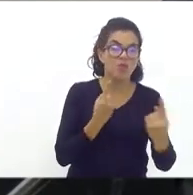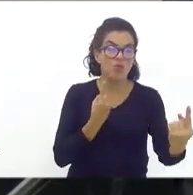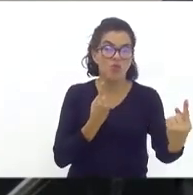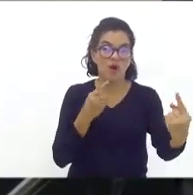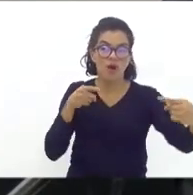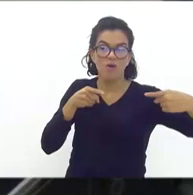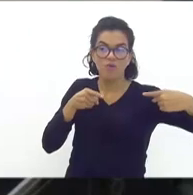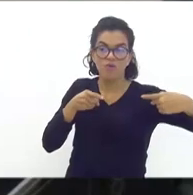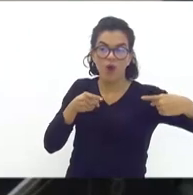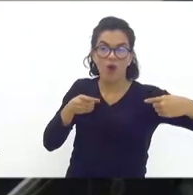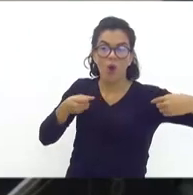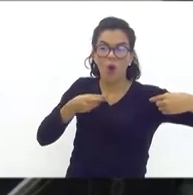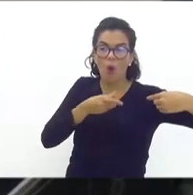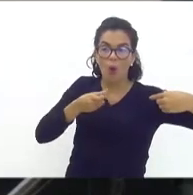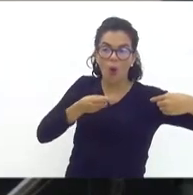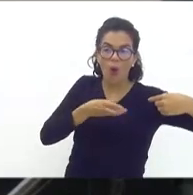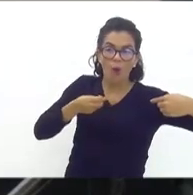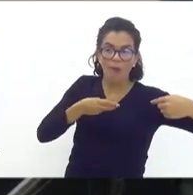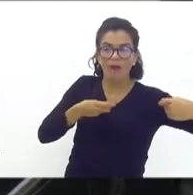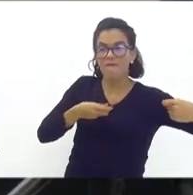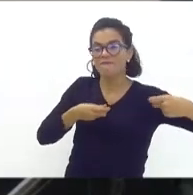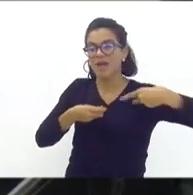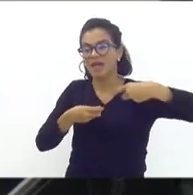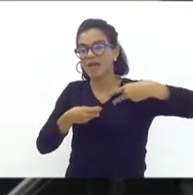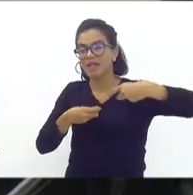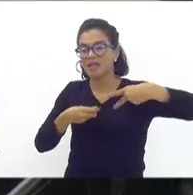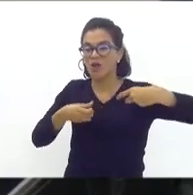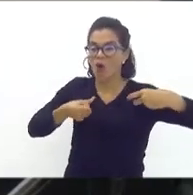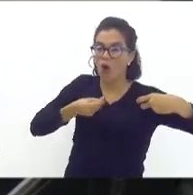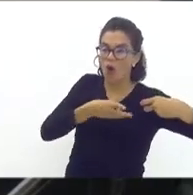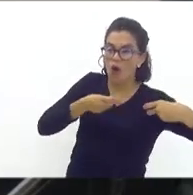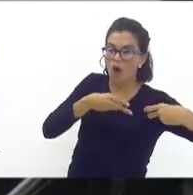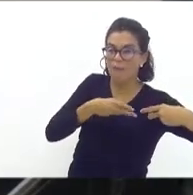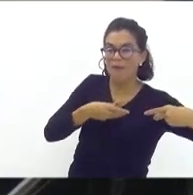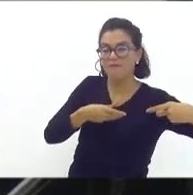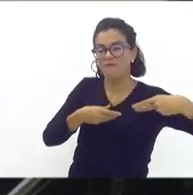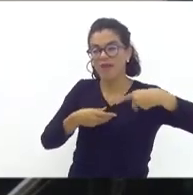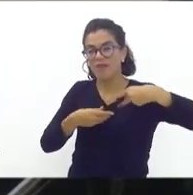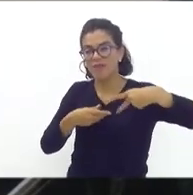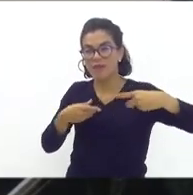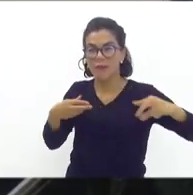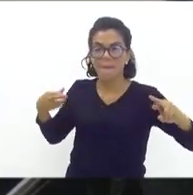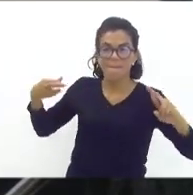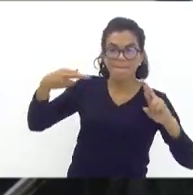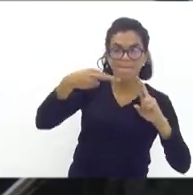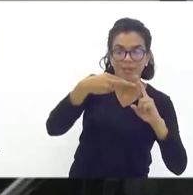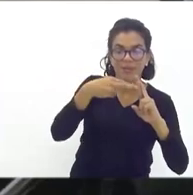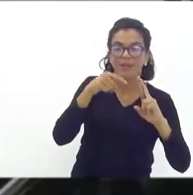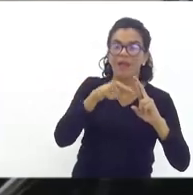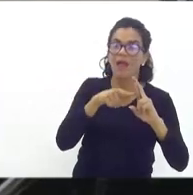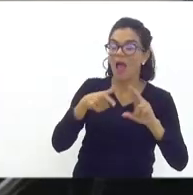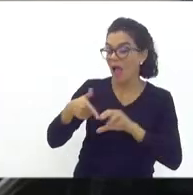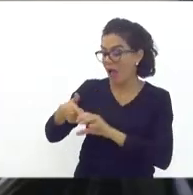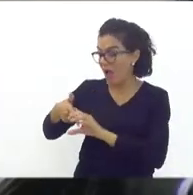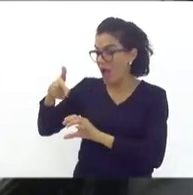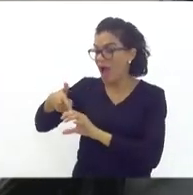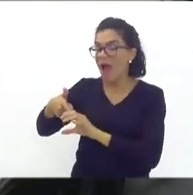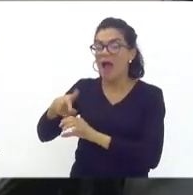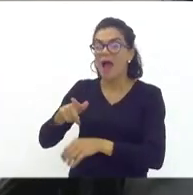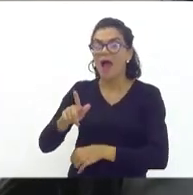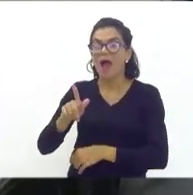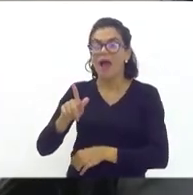relacionada aos revendedores isso o preço fica astronômicos ao ponto de colocar gasolina